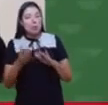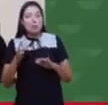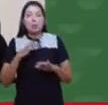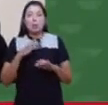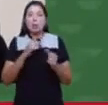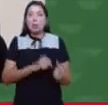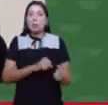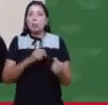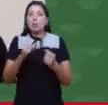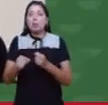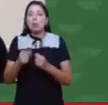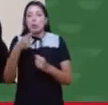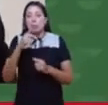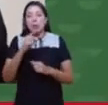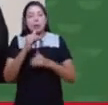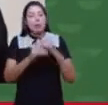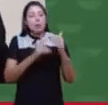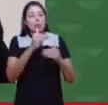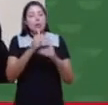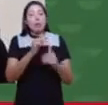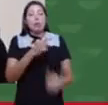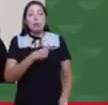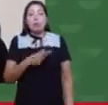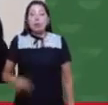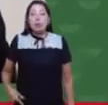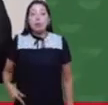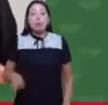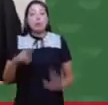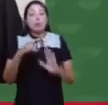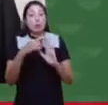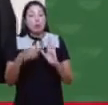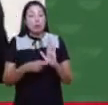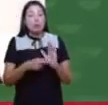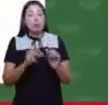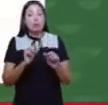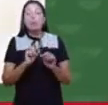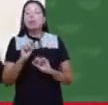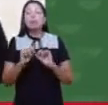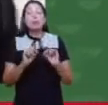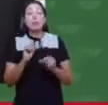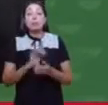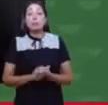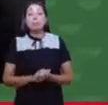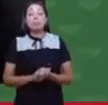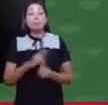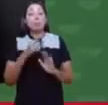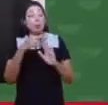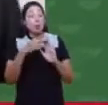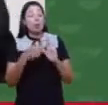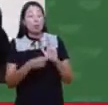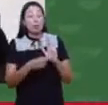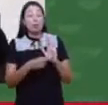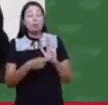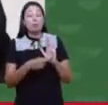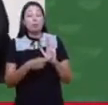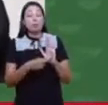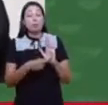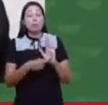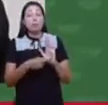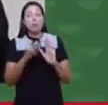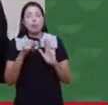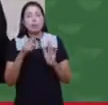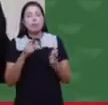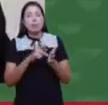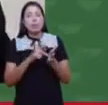o poder para desenvolver, o presidente e o relator. O que que ocorreu? O relator, ele